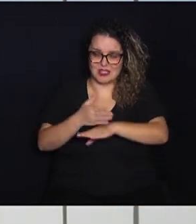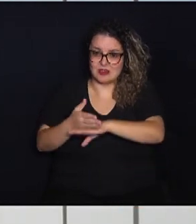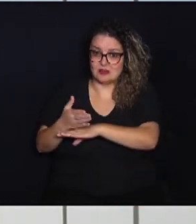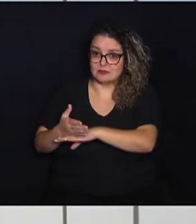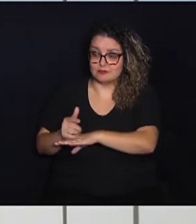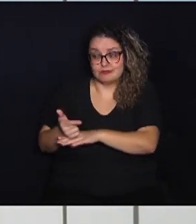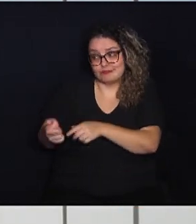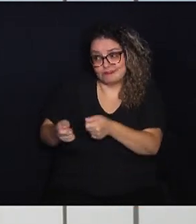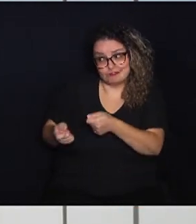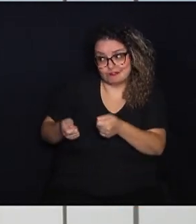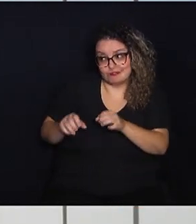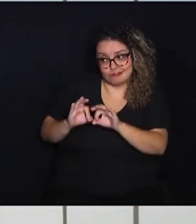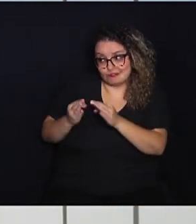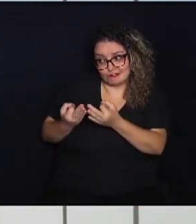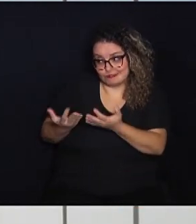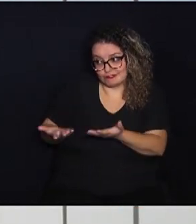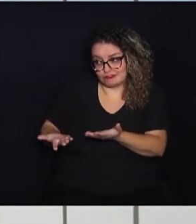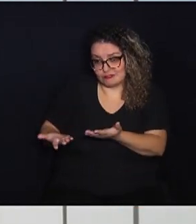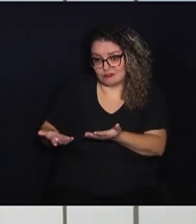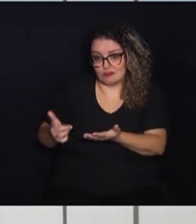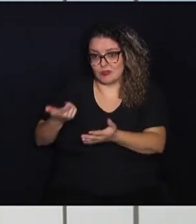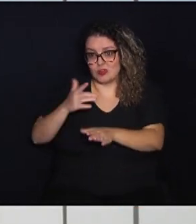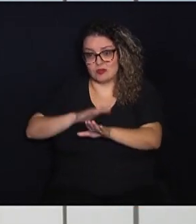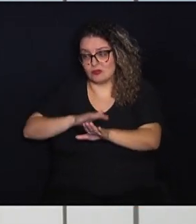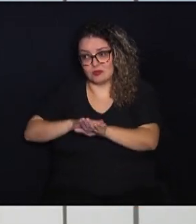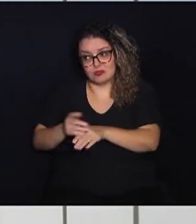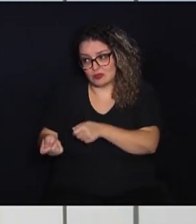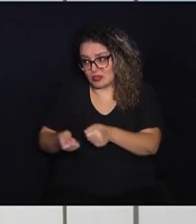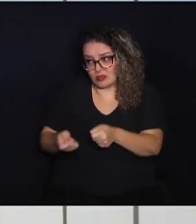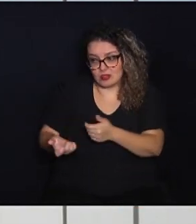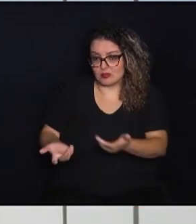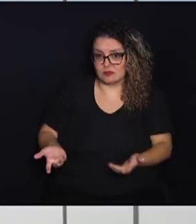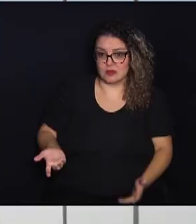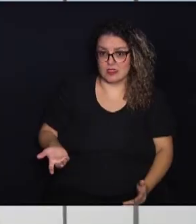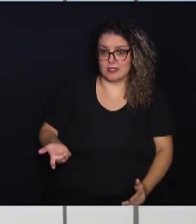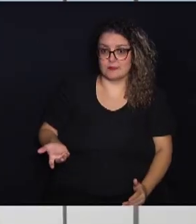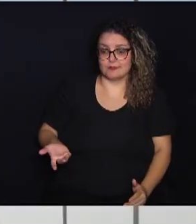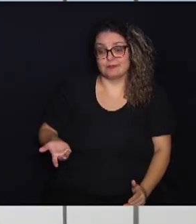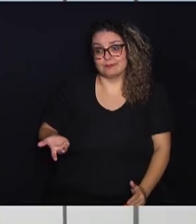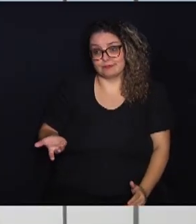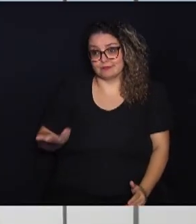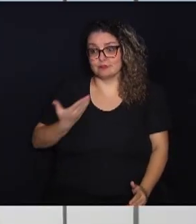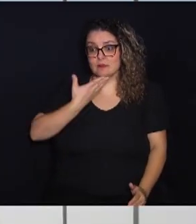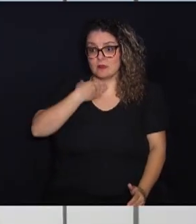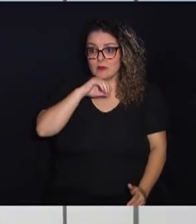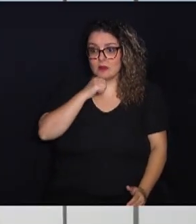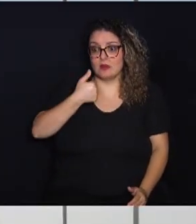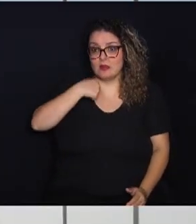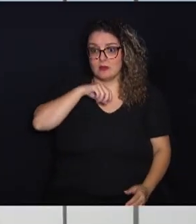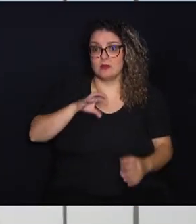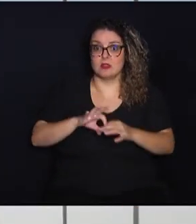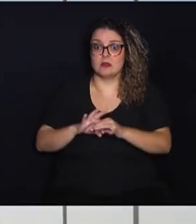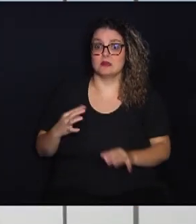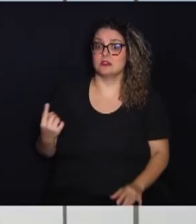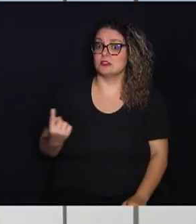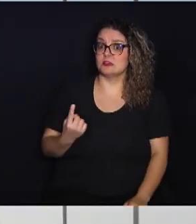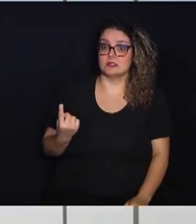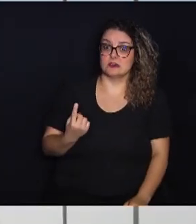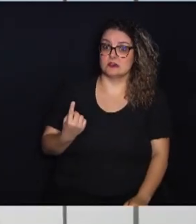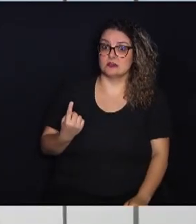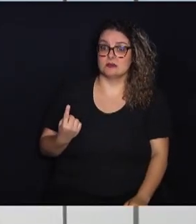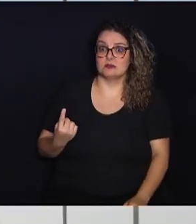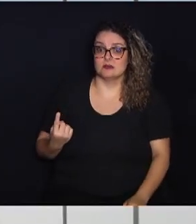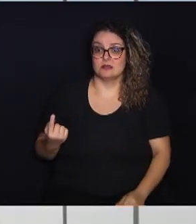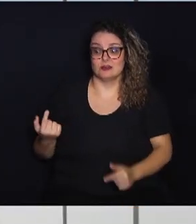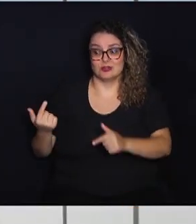controle parental, eles não exercem esse controle parental. Então, os pais estão deixando essas crianças sozinhas em terra de